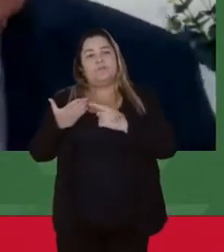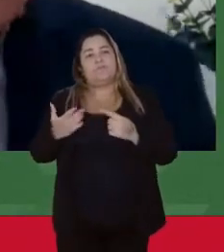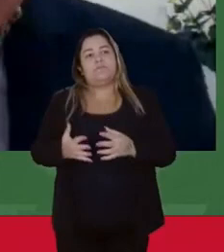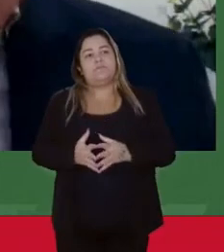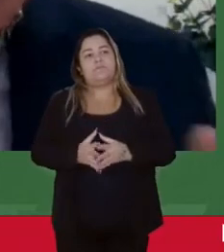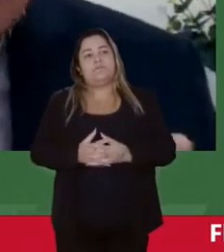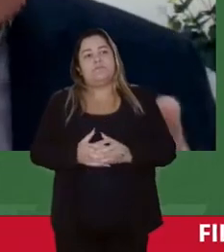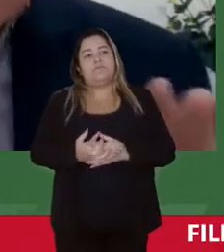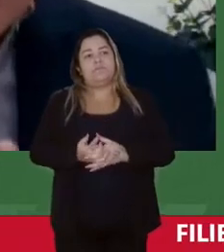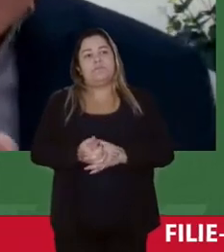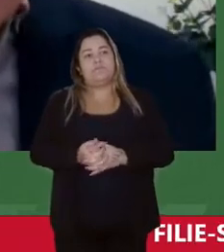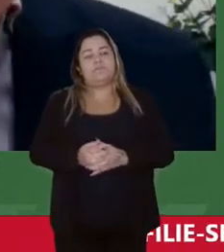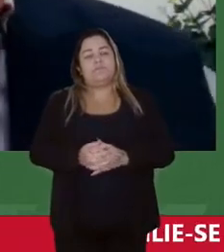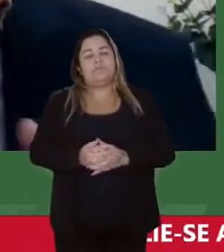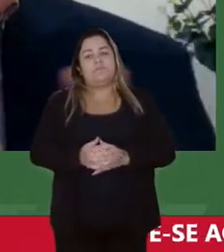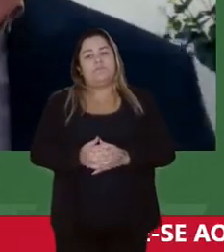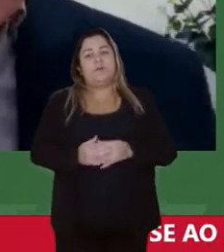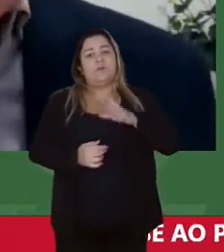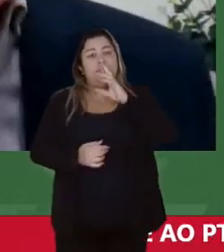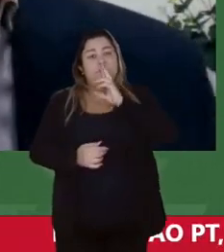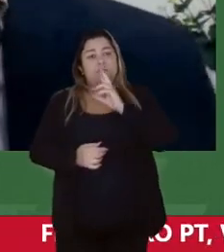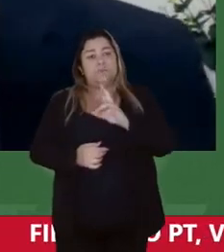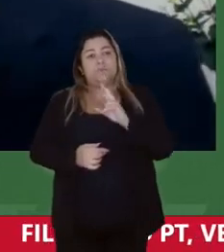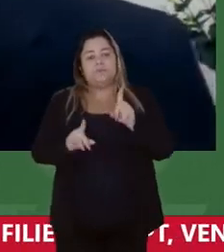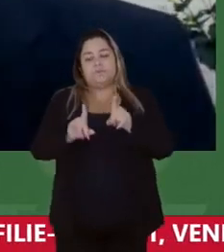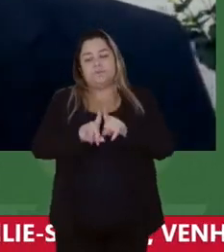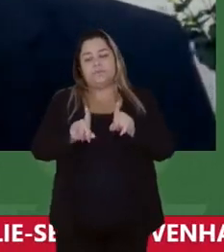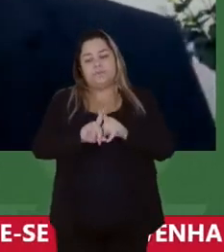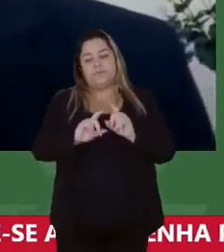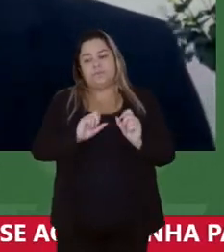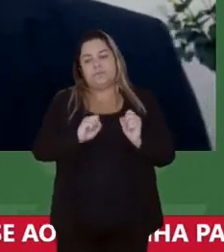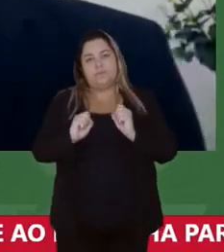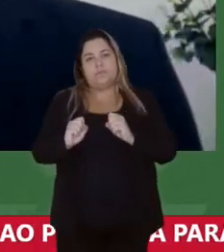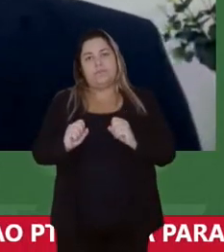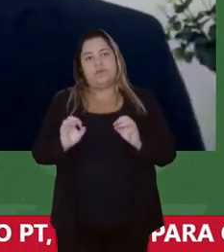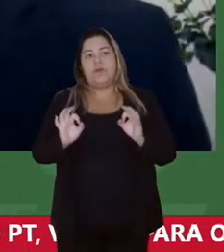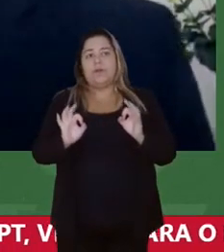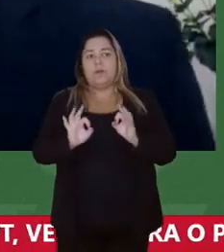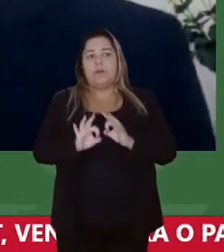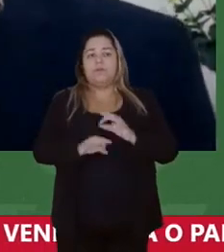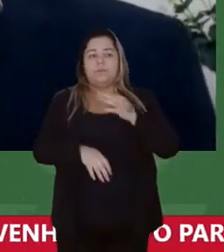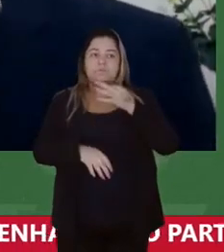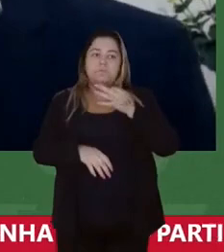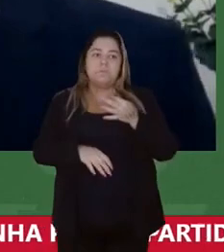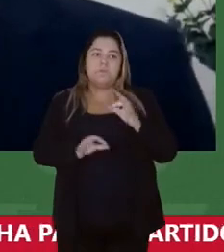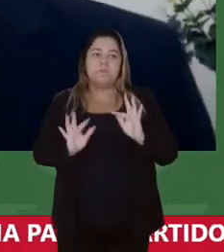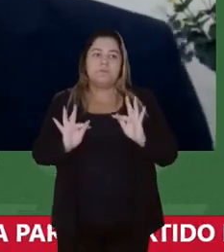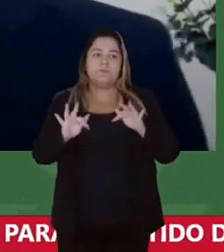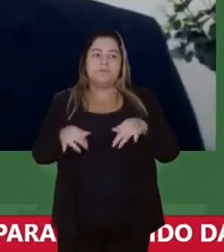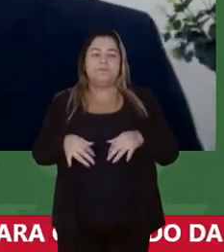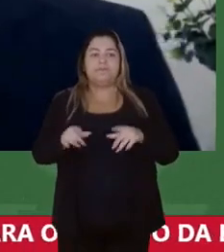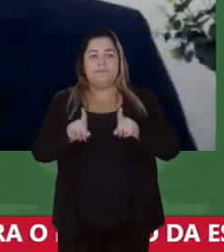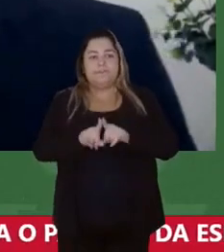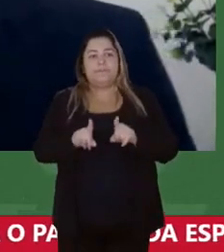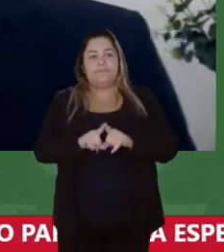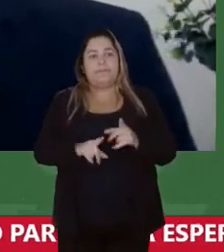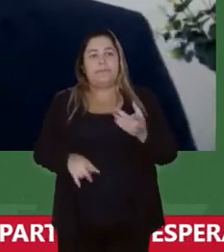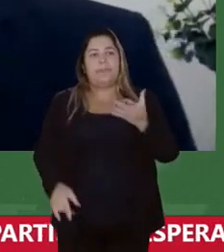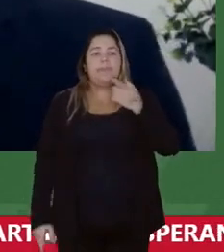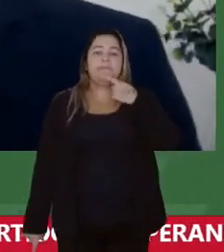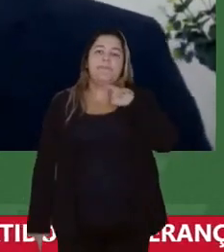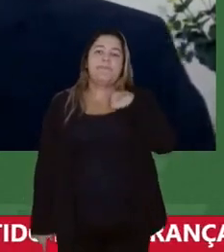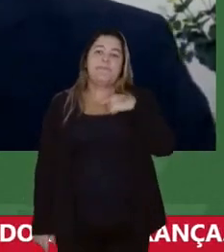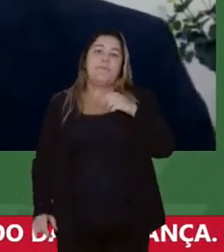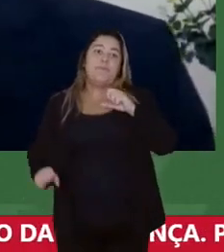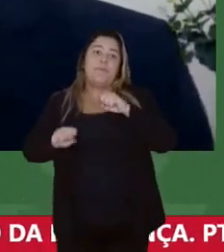vocês podem responder e também fazer as considerações finais, né? Se quiserem apontar, por exemplo, qual foi